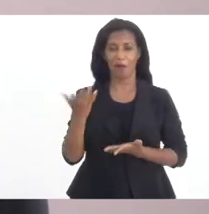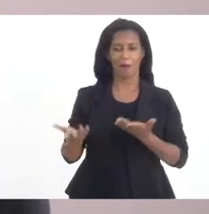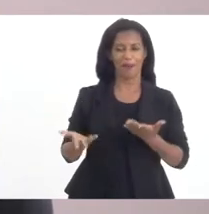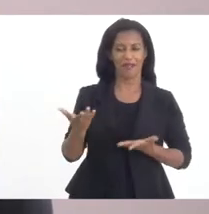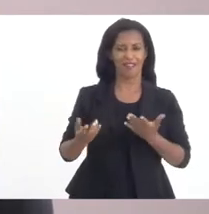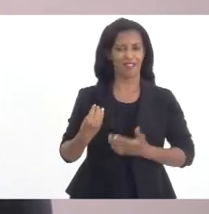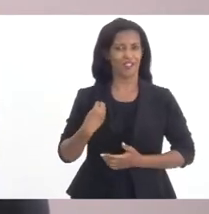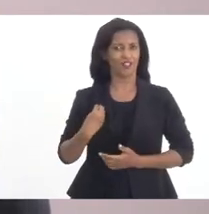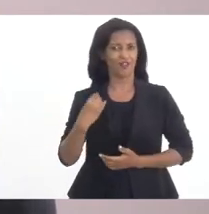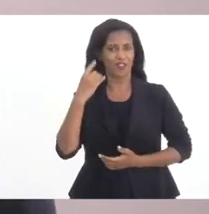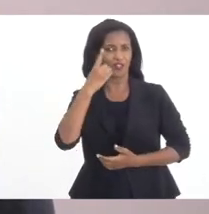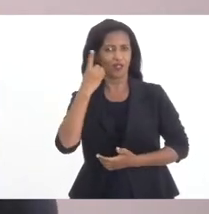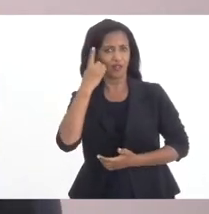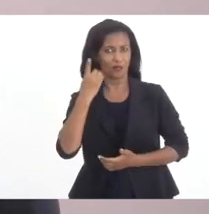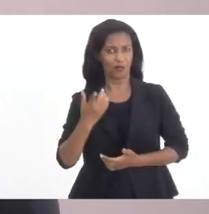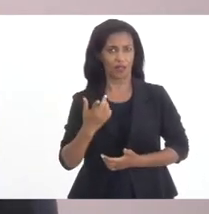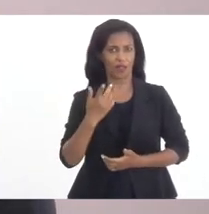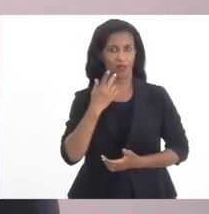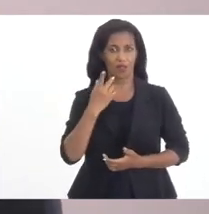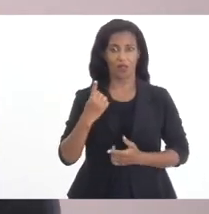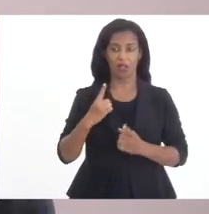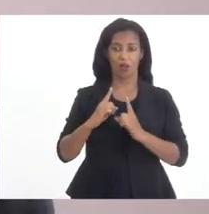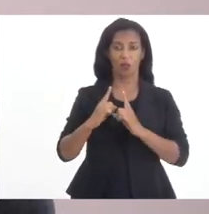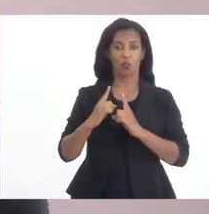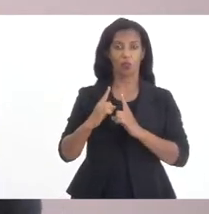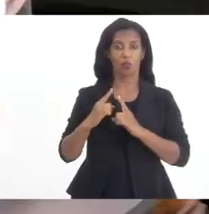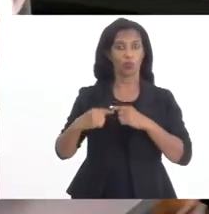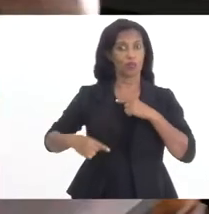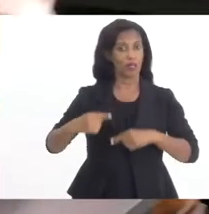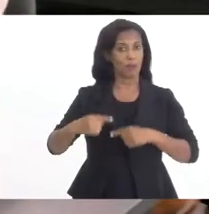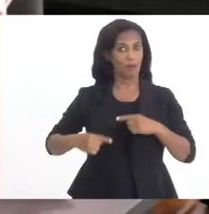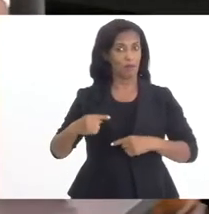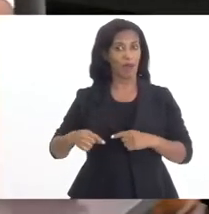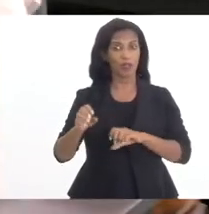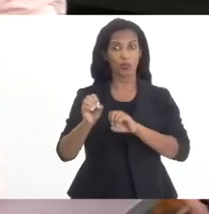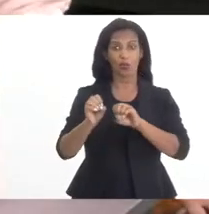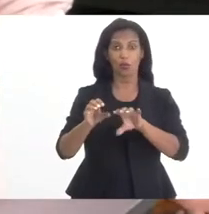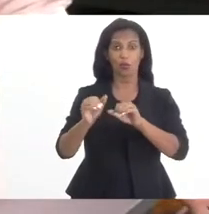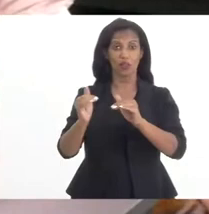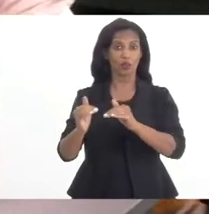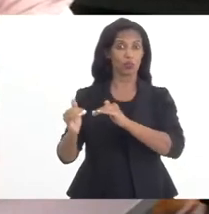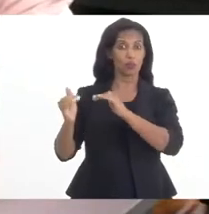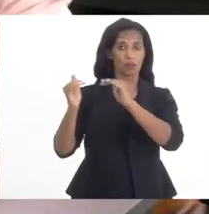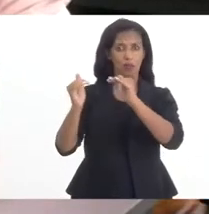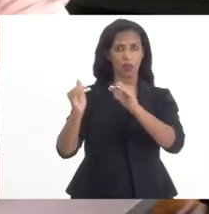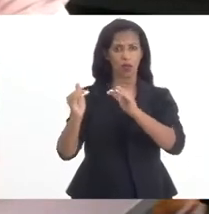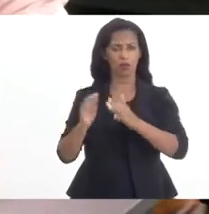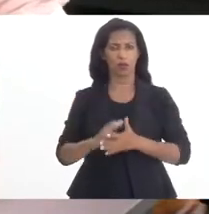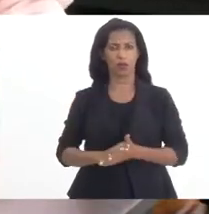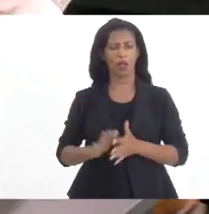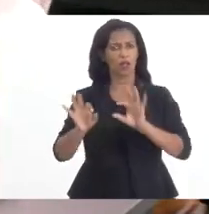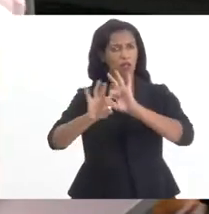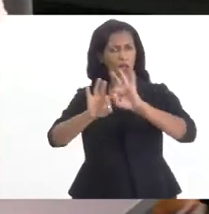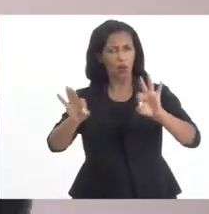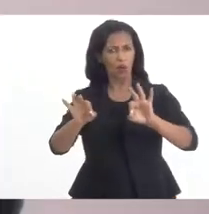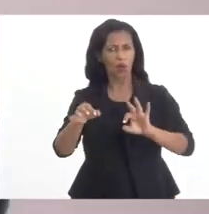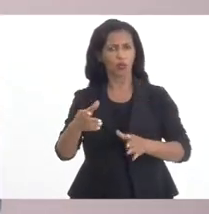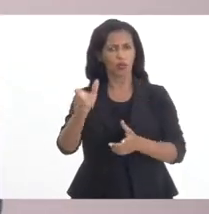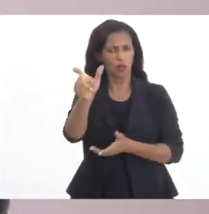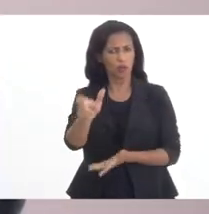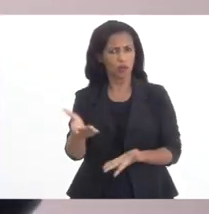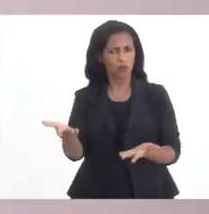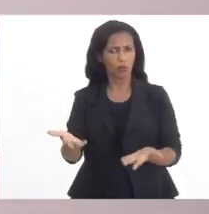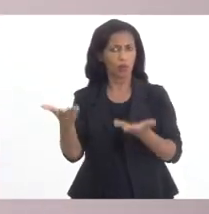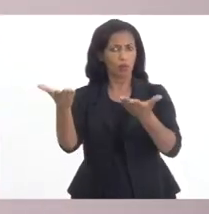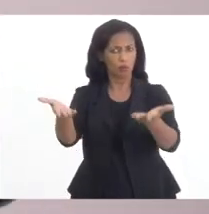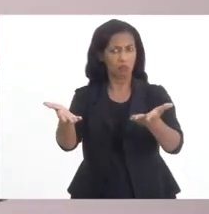estamos aqui para fazer um debate sobre o ensino superior na Zona Oeste. Eu já entendi, está ótimo. Sua posição é favorável, é louvável.